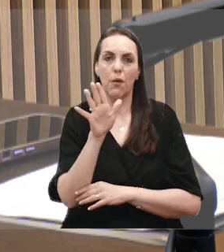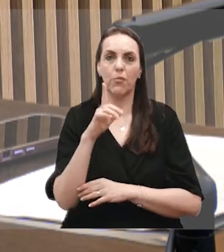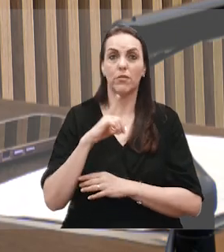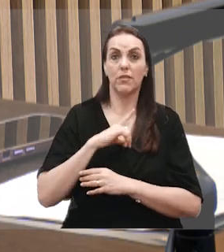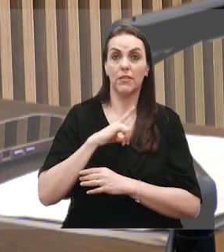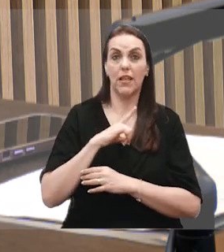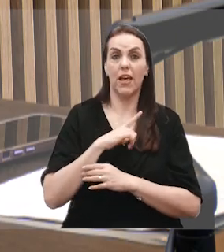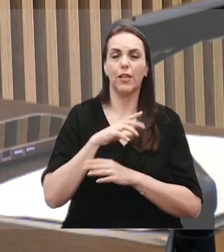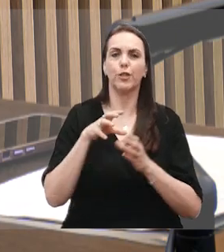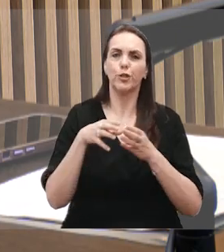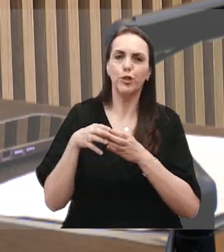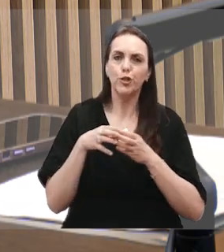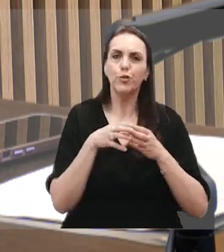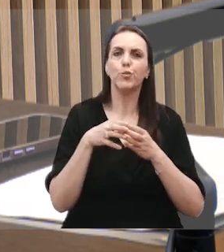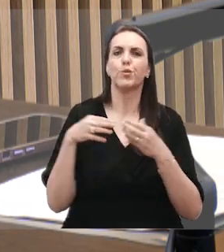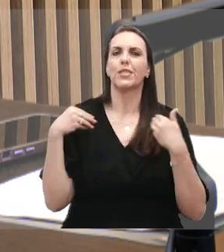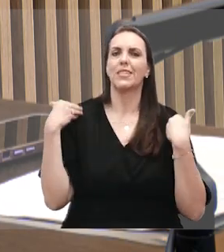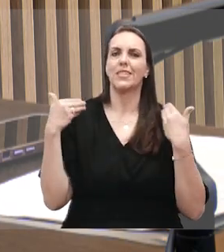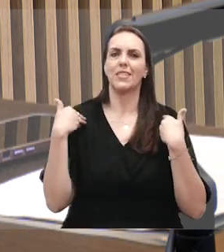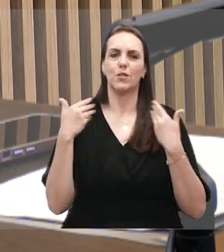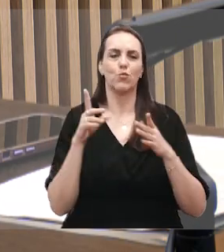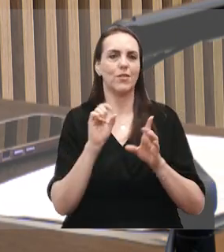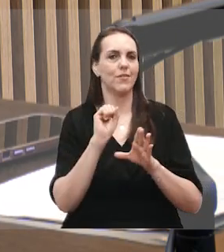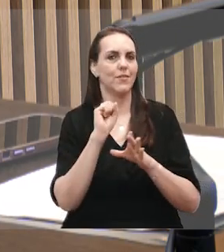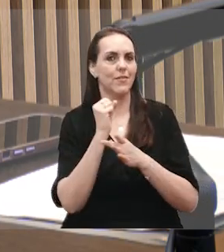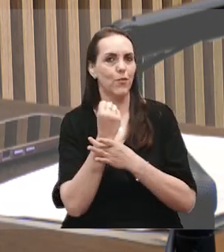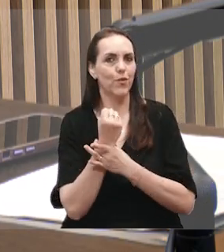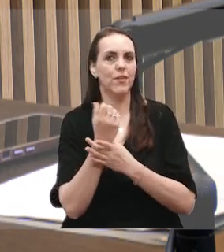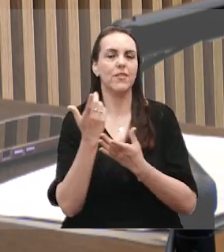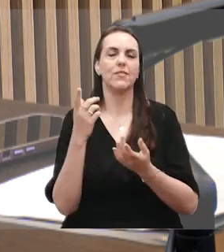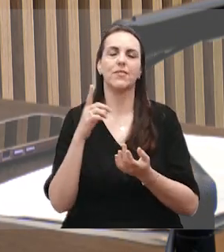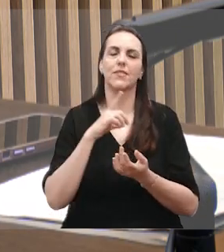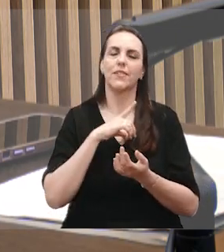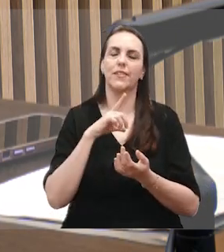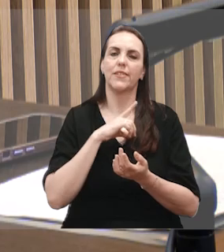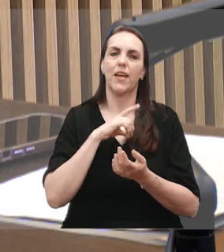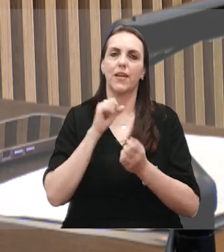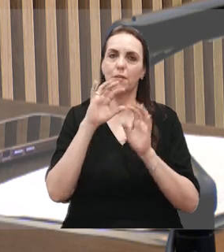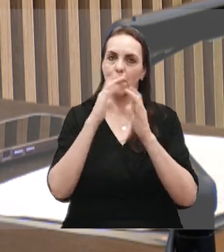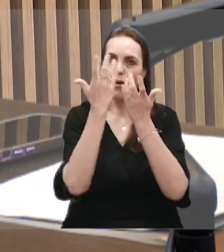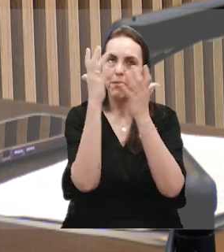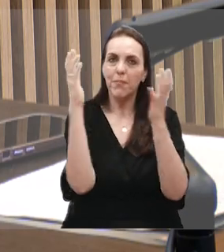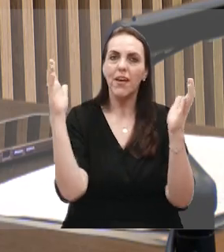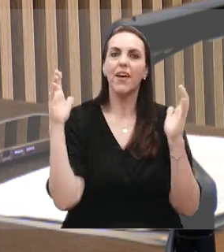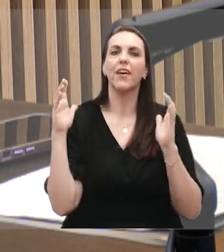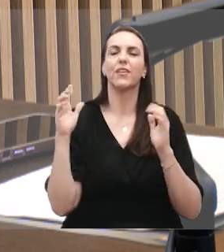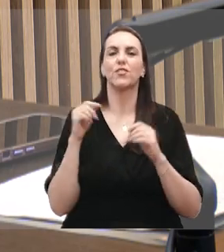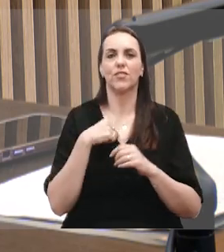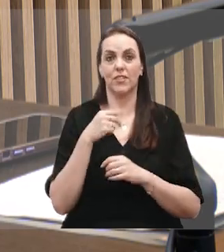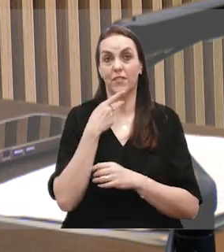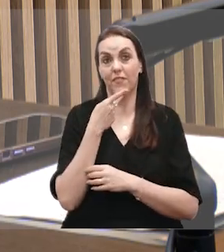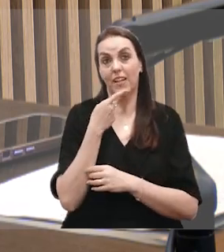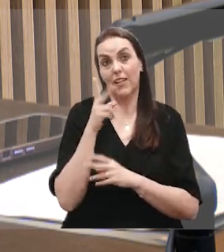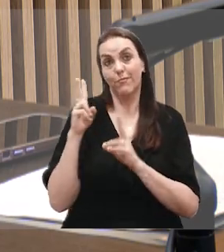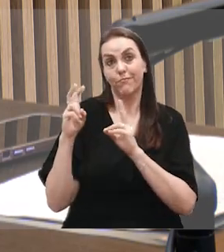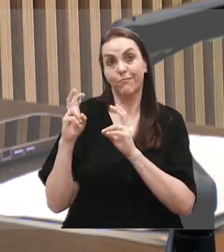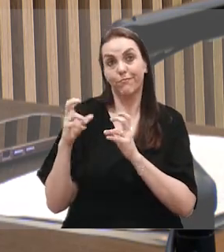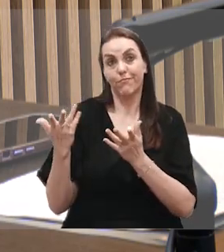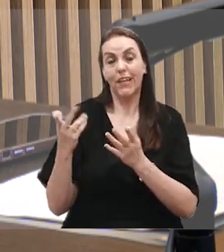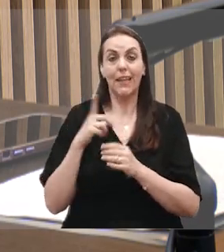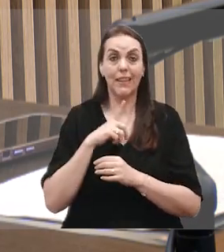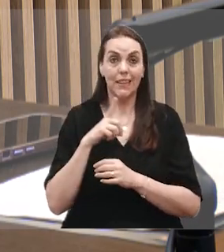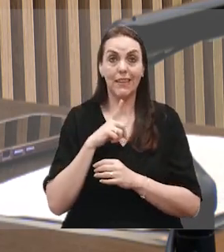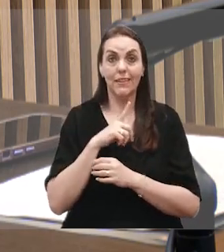aí do turismo, a gente tem questões de segurança, a gente tem do meio ambiente mesmo, que a gente falou, né? Que são situações